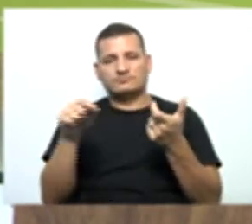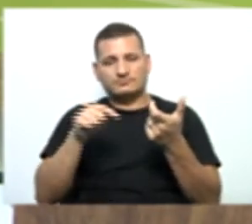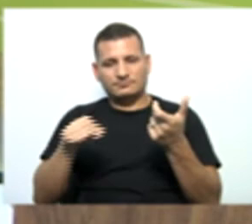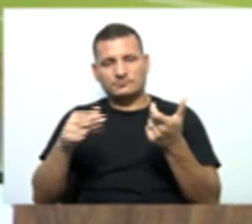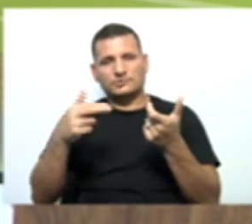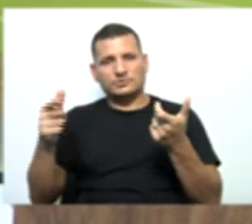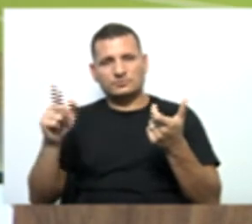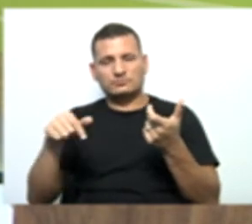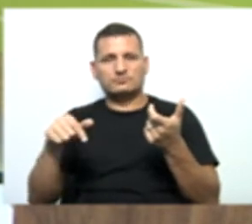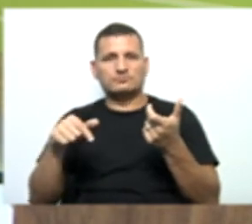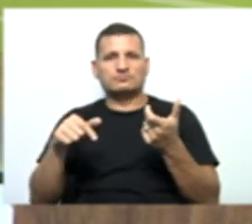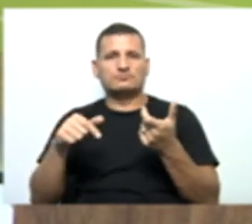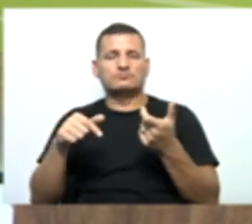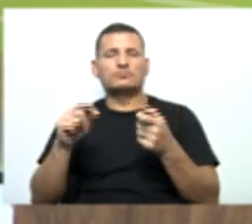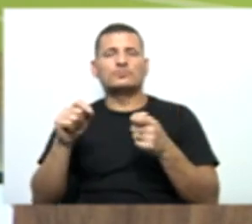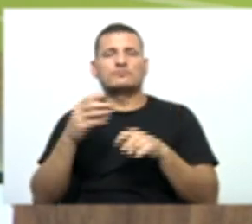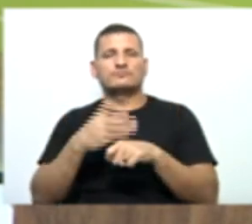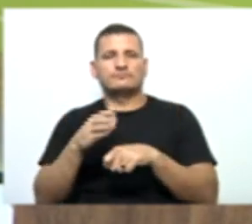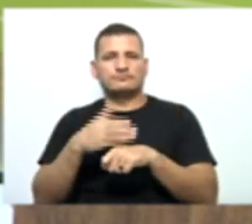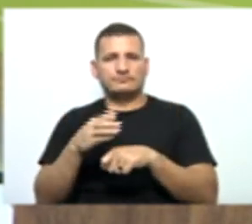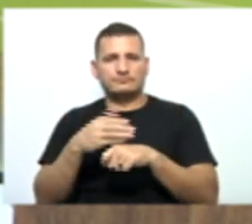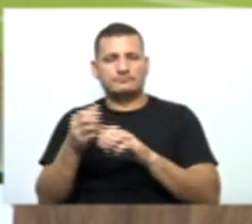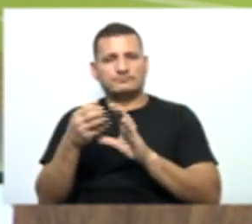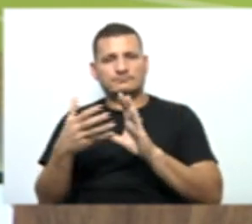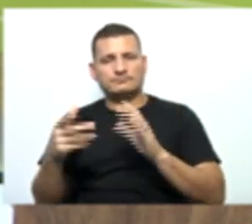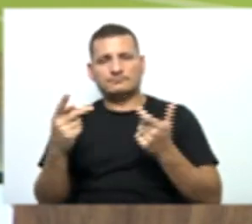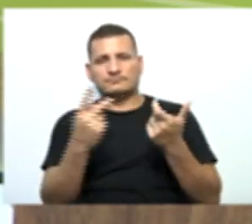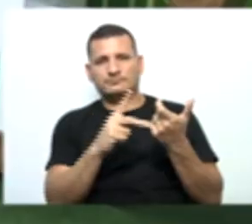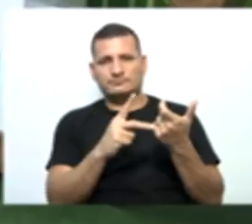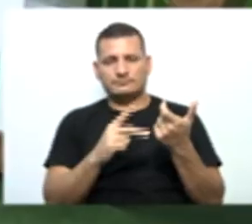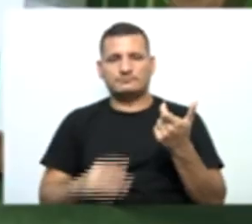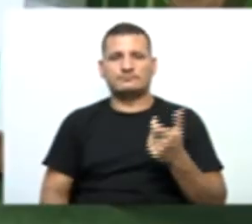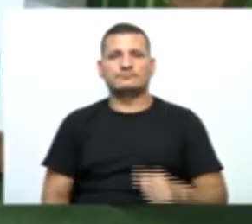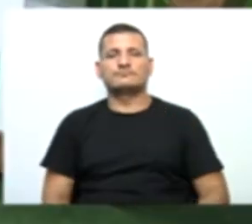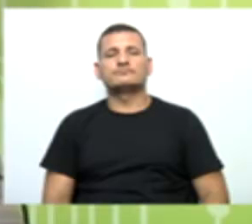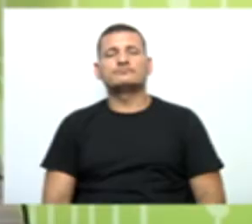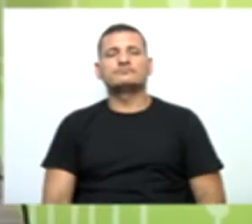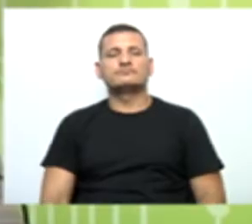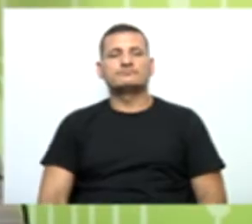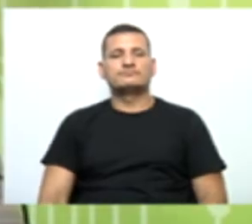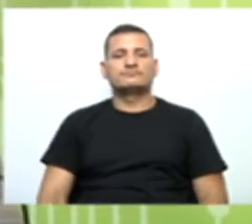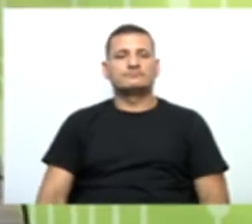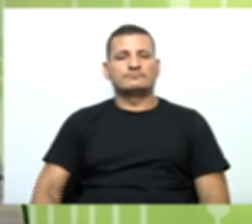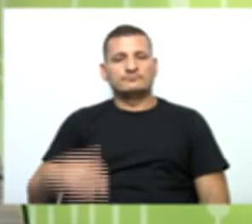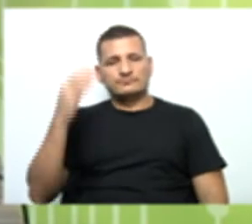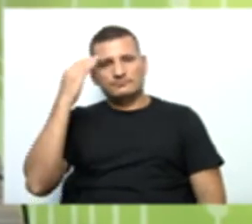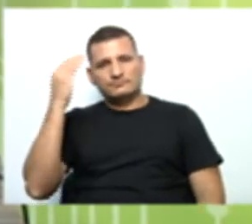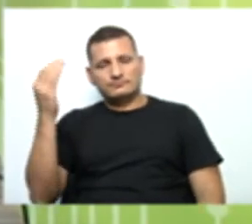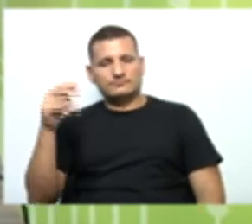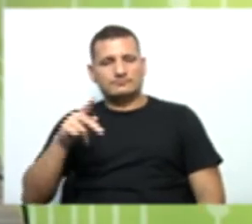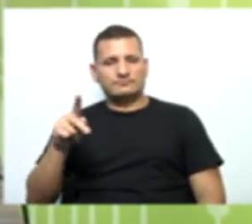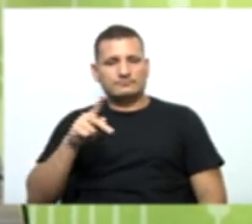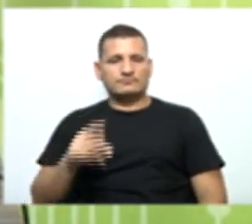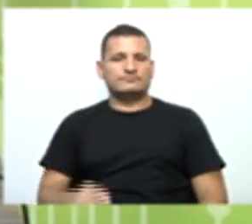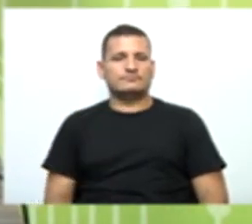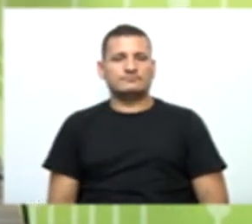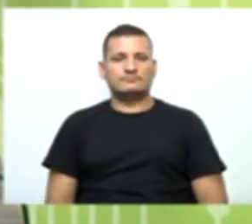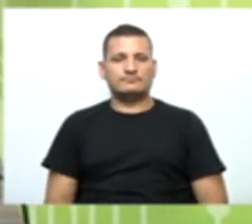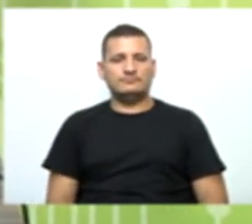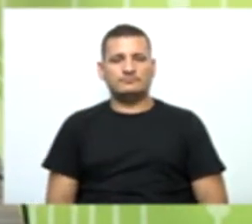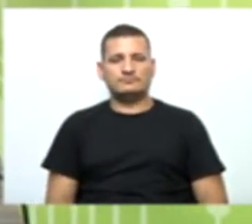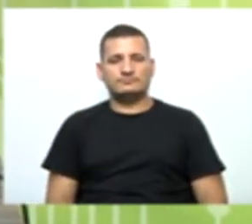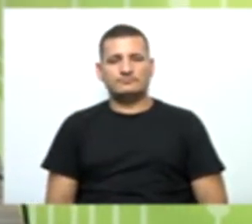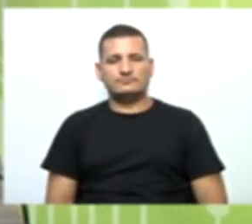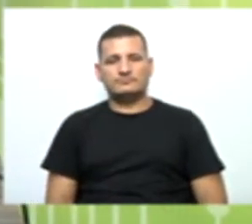aplicação prática da classe. Professor Alan. Beleza, obrigado pelo complemento, professor. Então, pessoal,